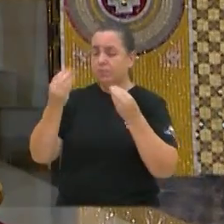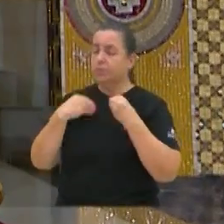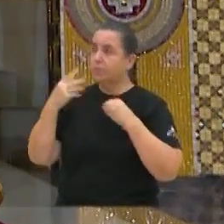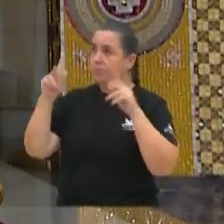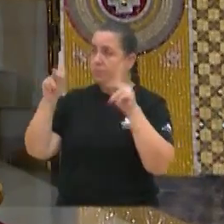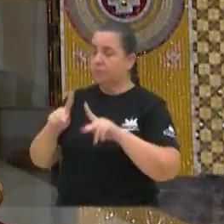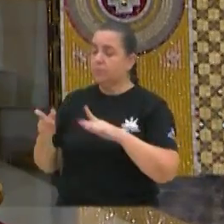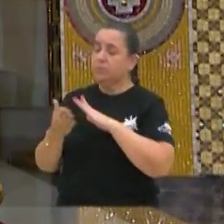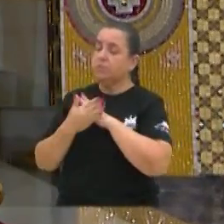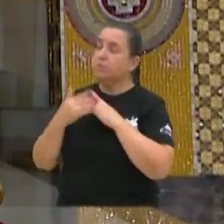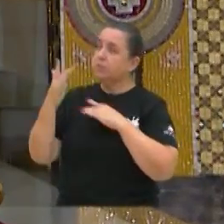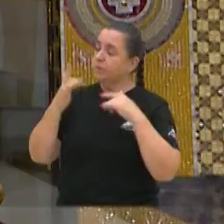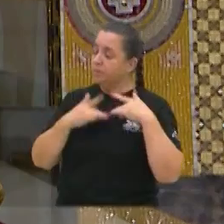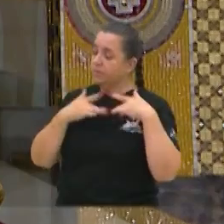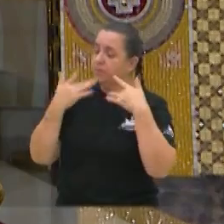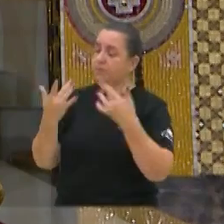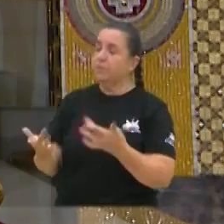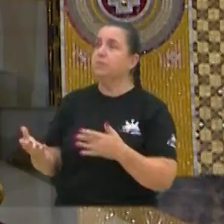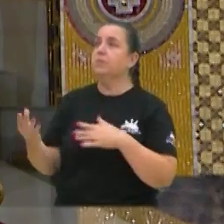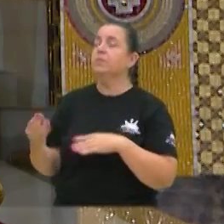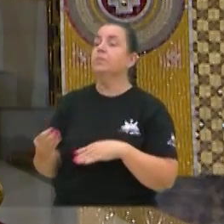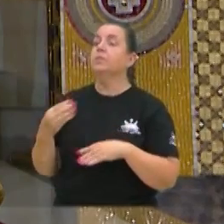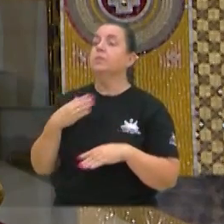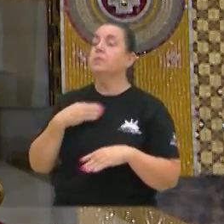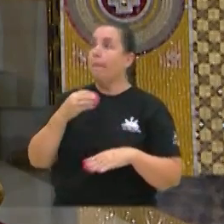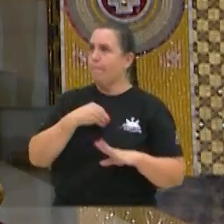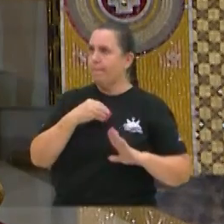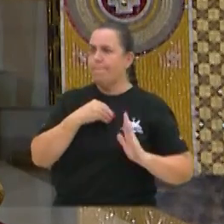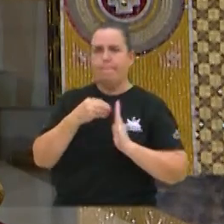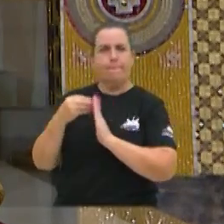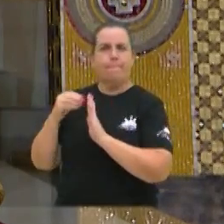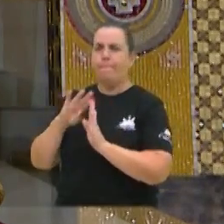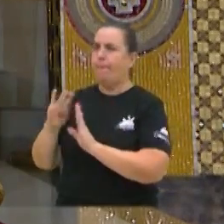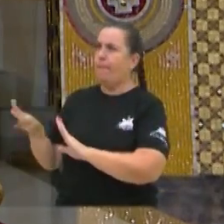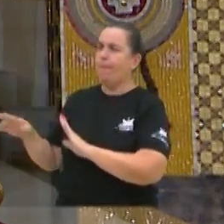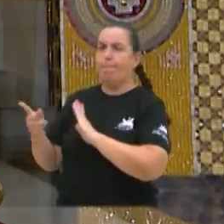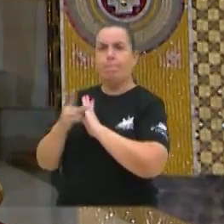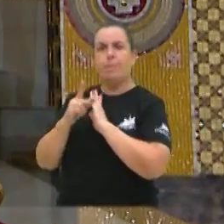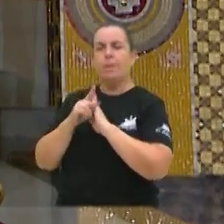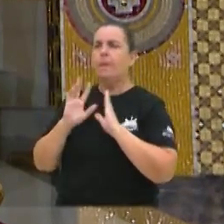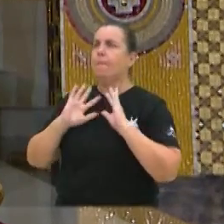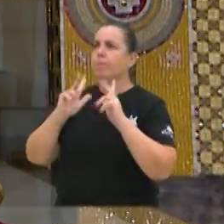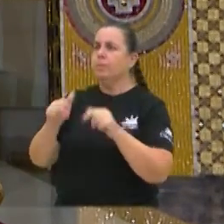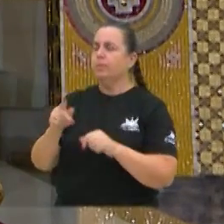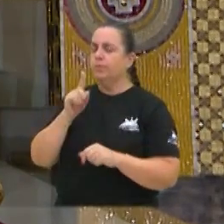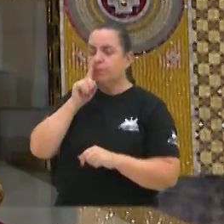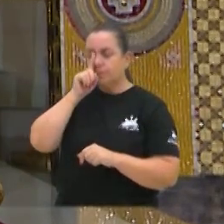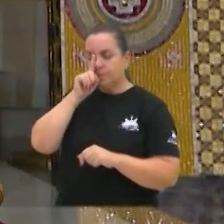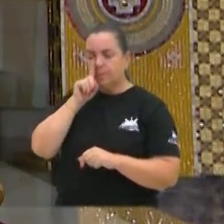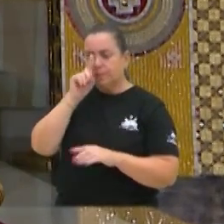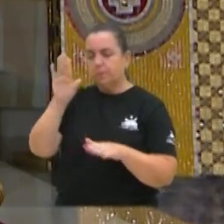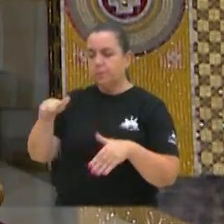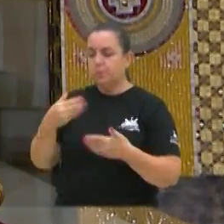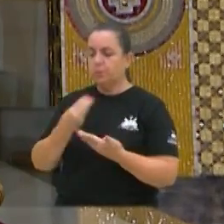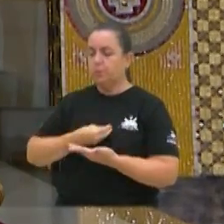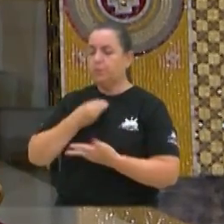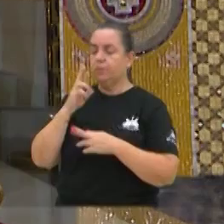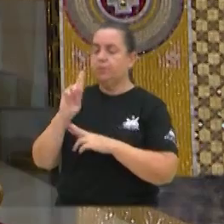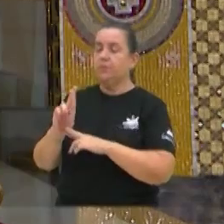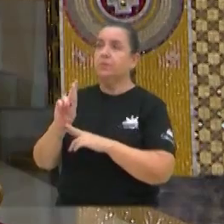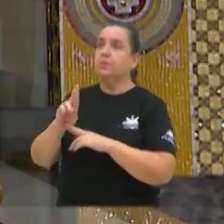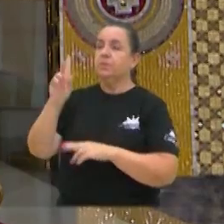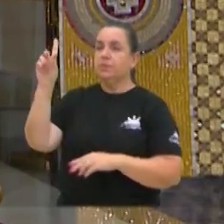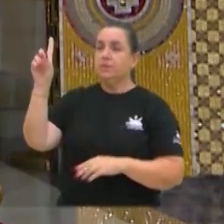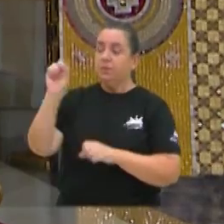hoje a vossa paz, ajudados pela vossa misericórdia. Sejamos sempre livres do pecado e protegidos de todos os perigos, enquanto vivendo